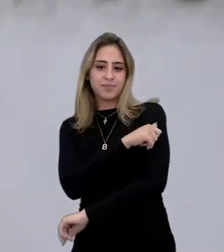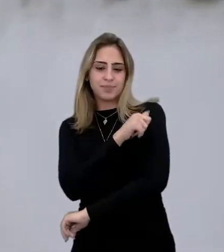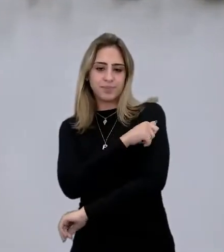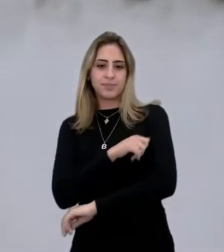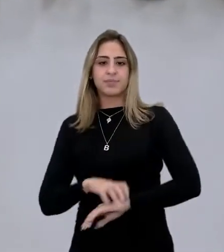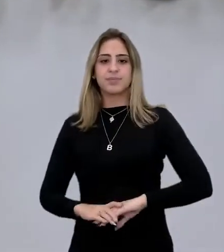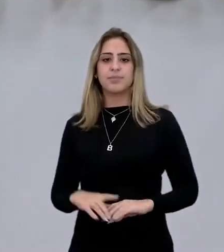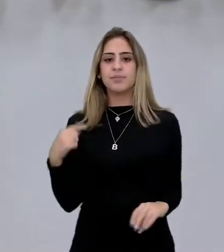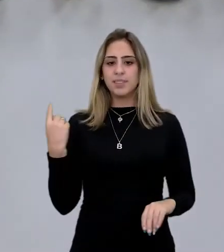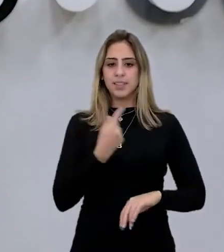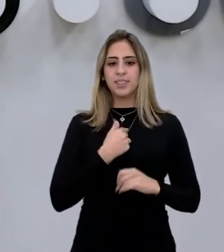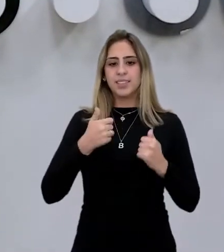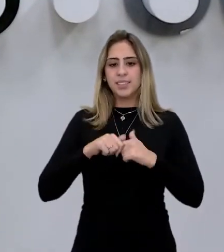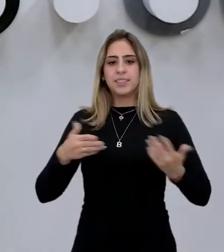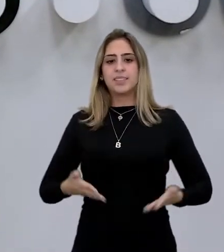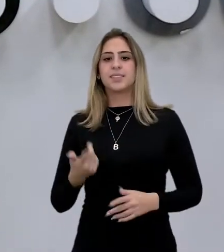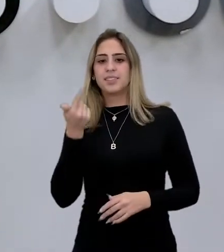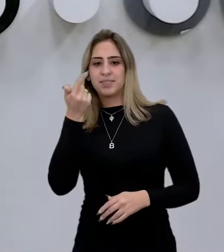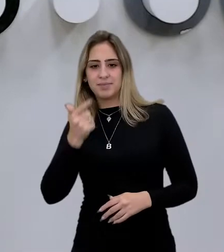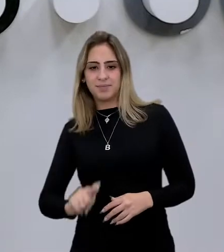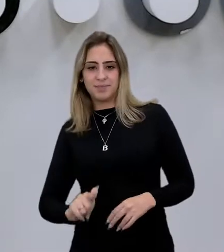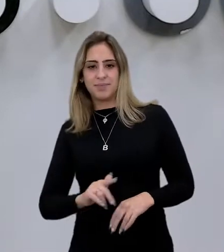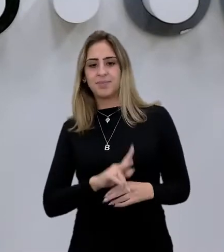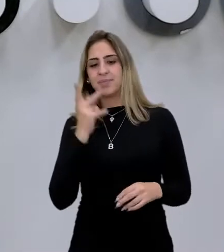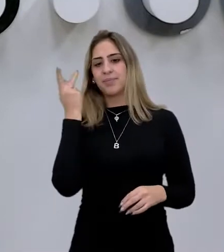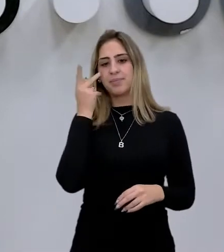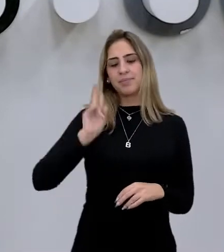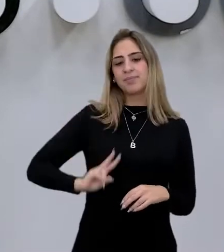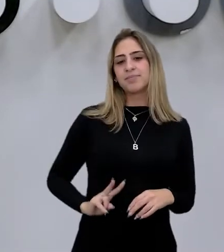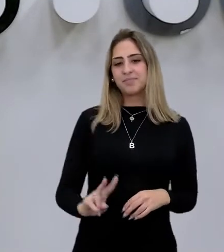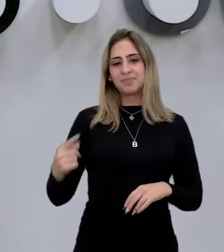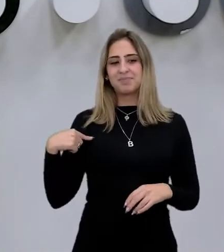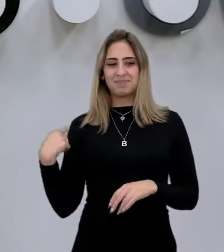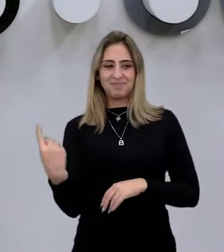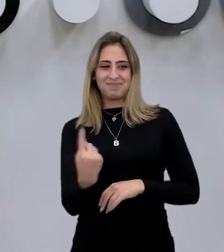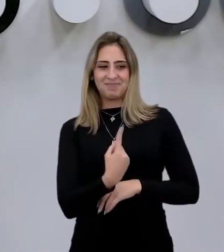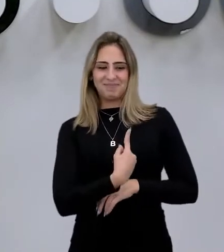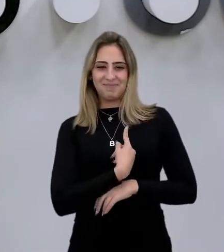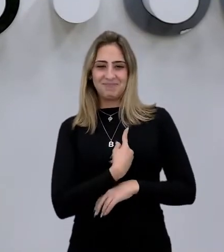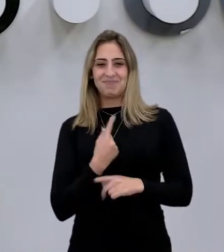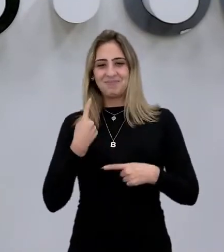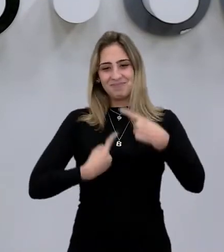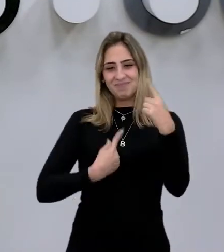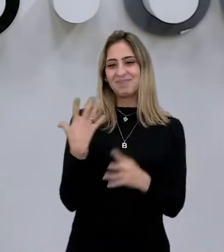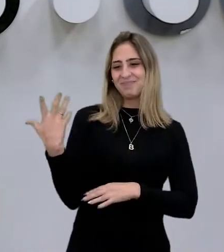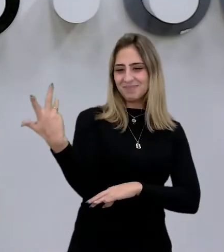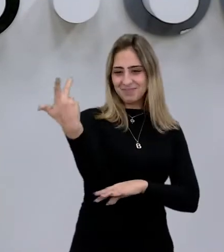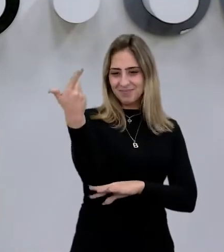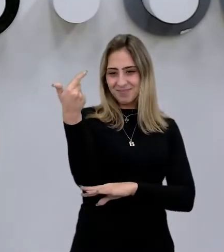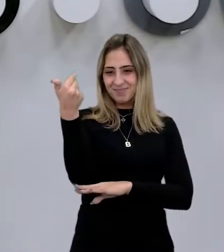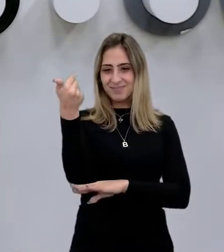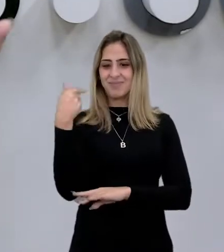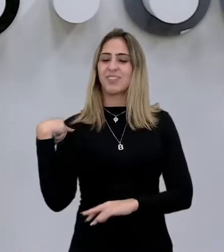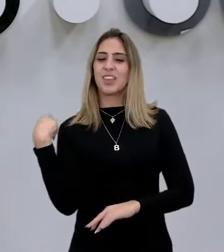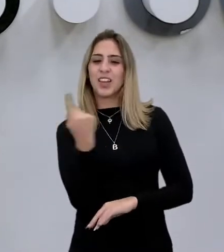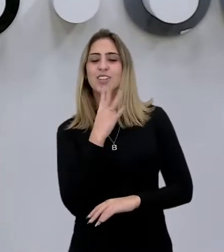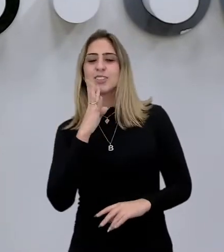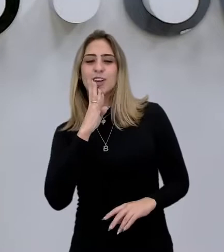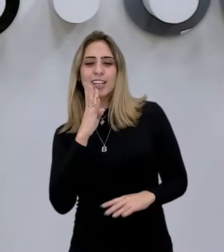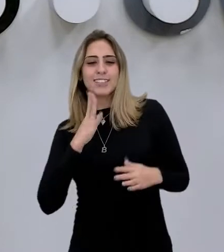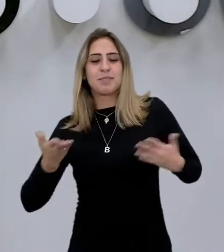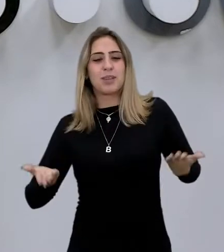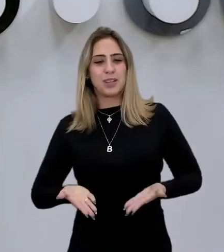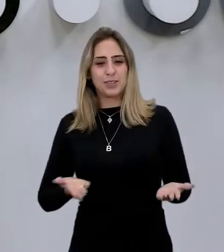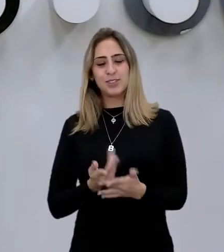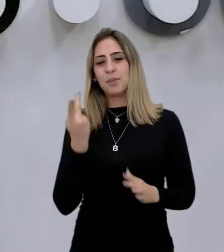estudantes! Estamos aqui mais uma vez para continuar as nossas discussões maravilhosas, os nossos conhecimentos